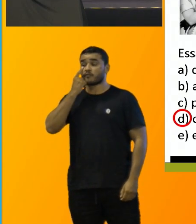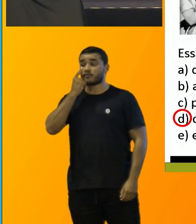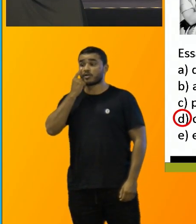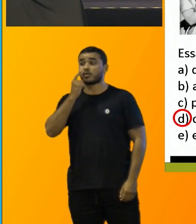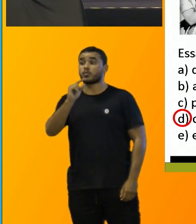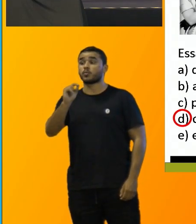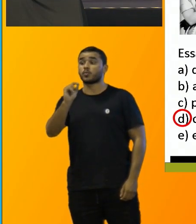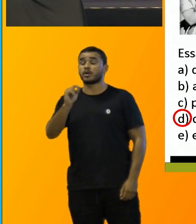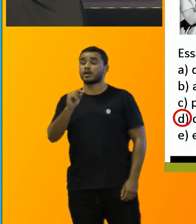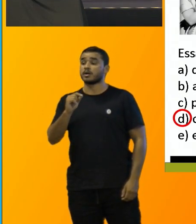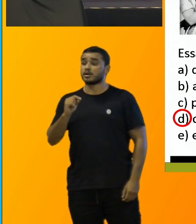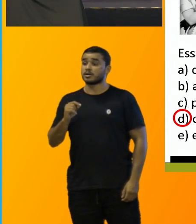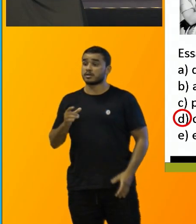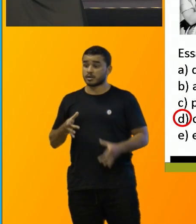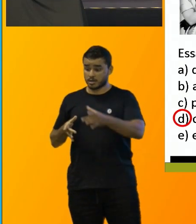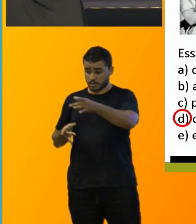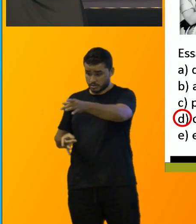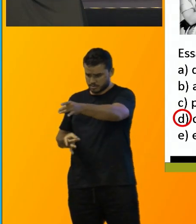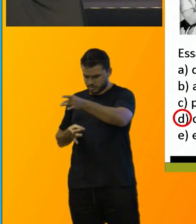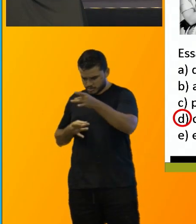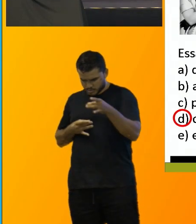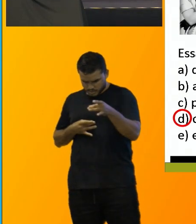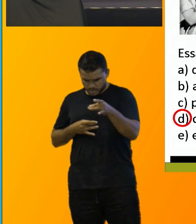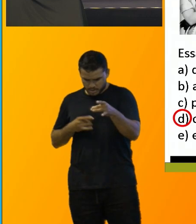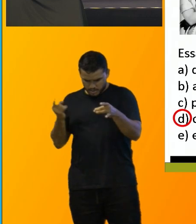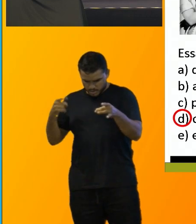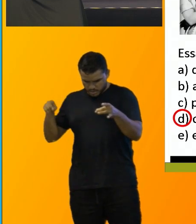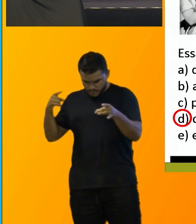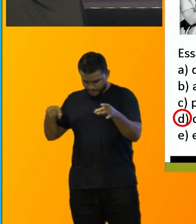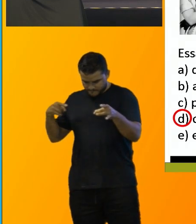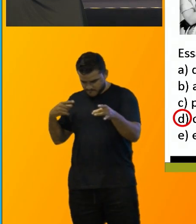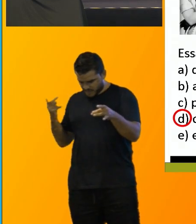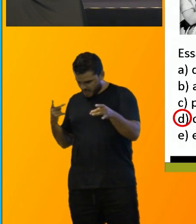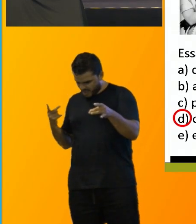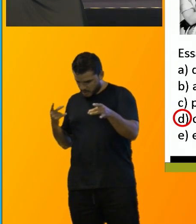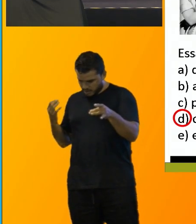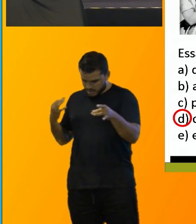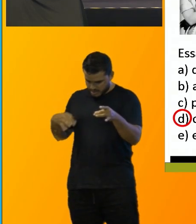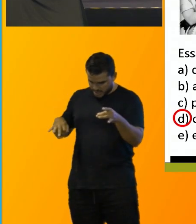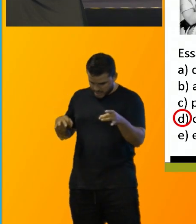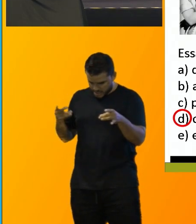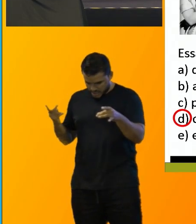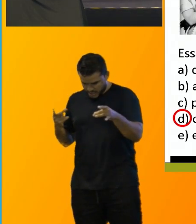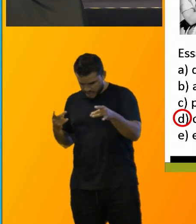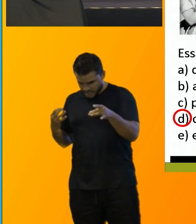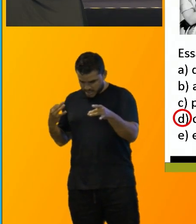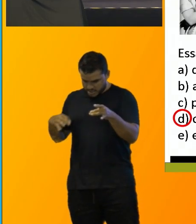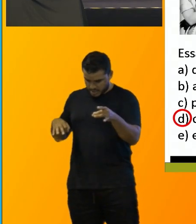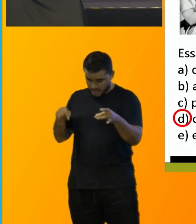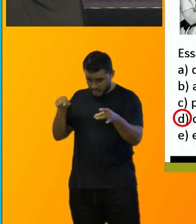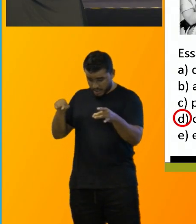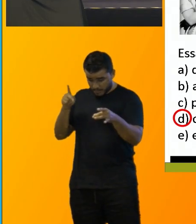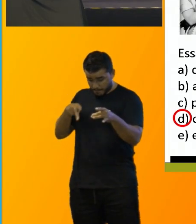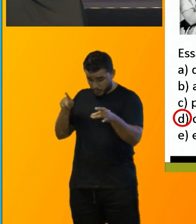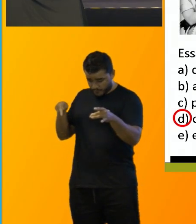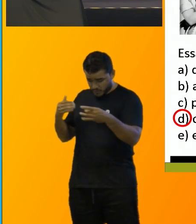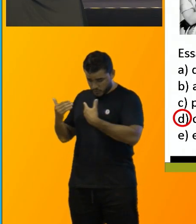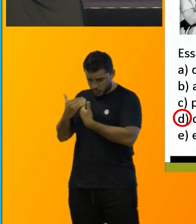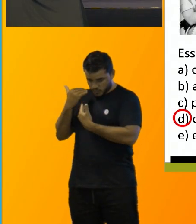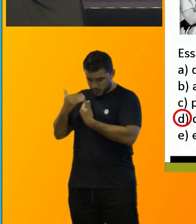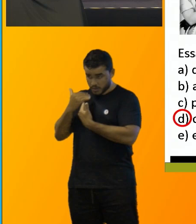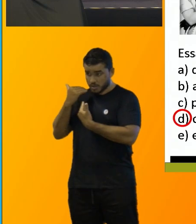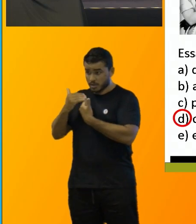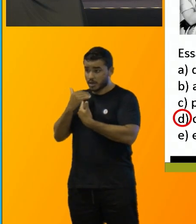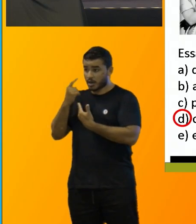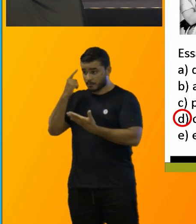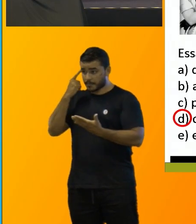olhar a correção com carinho. Observar o que foi que o corretor comentou na redação